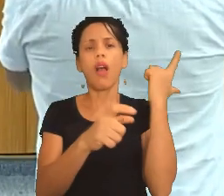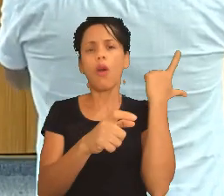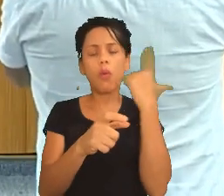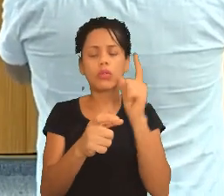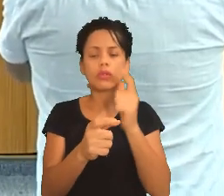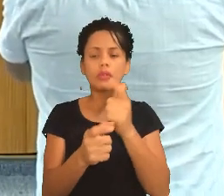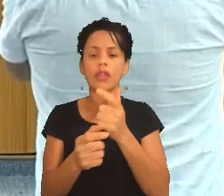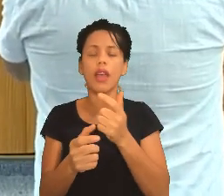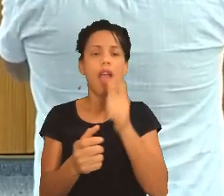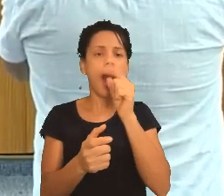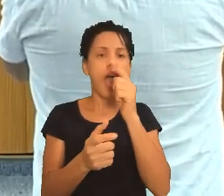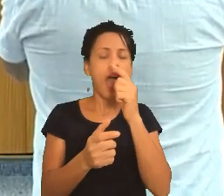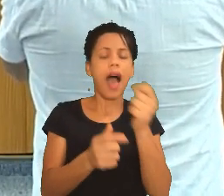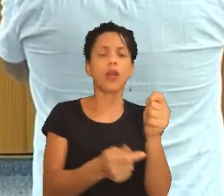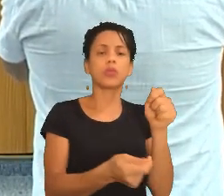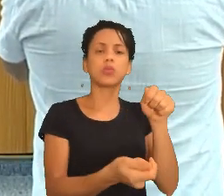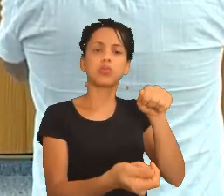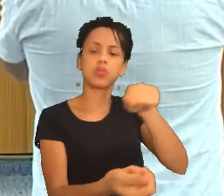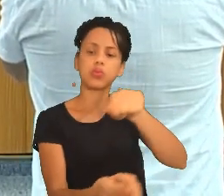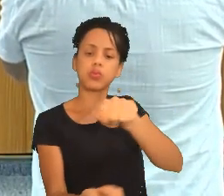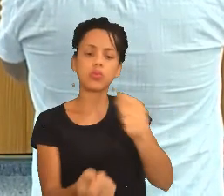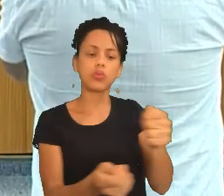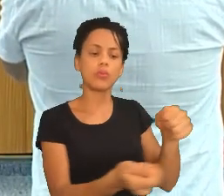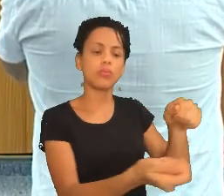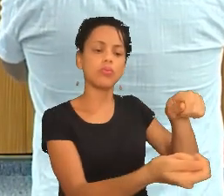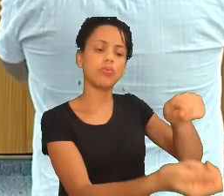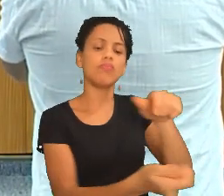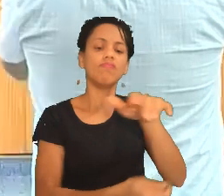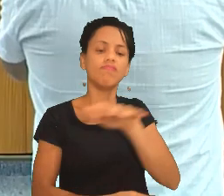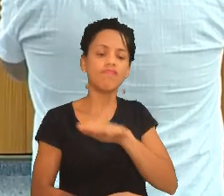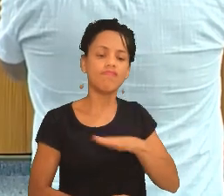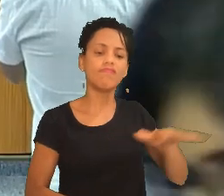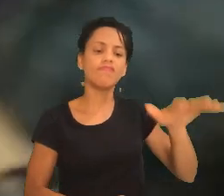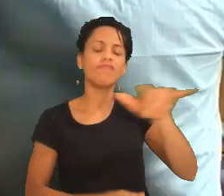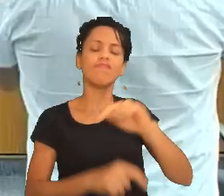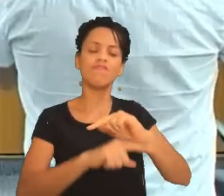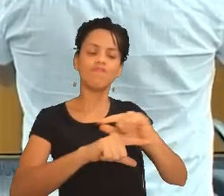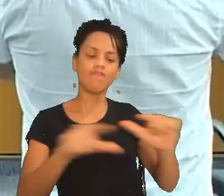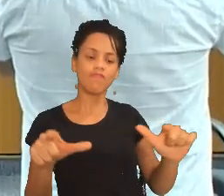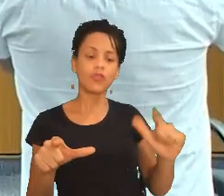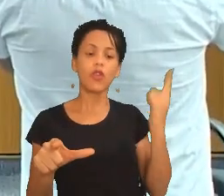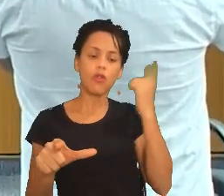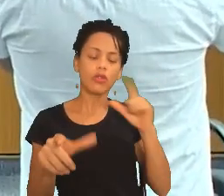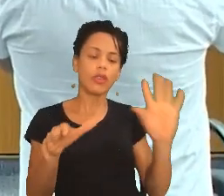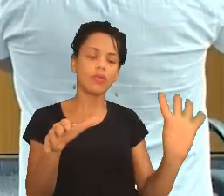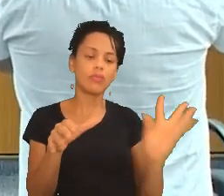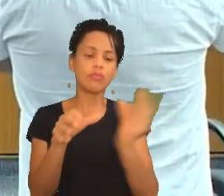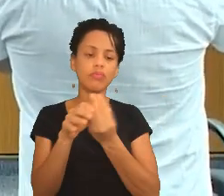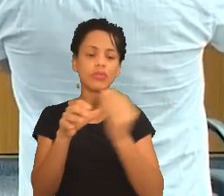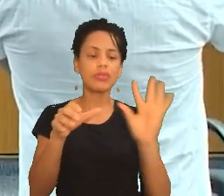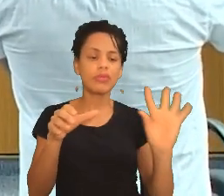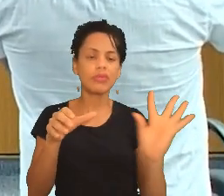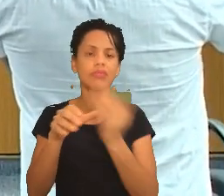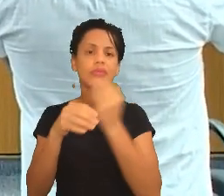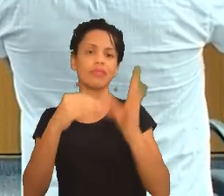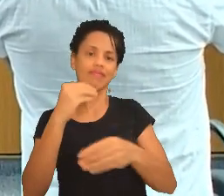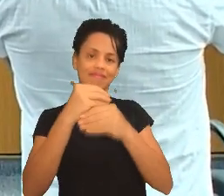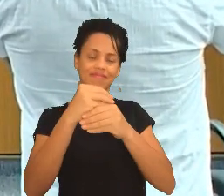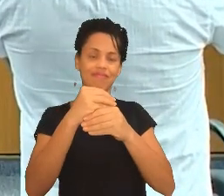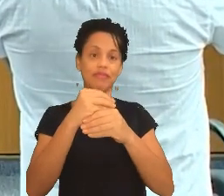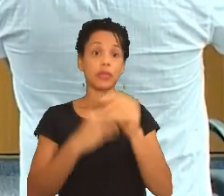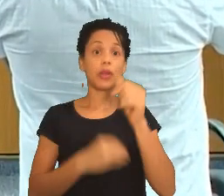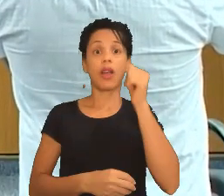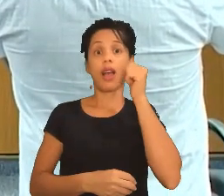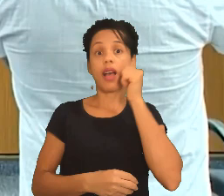algum espaço vazio também, como diz nesse mesmo poema, eles conseguem preencher. A mãe do menino acaba o poema dizendo